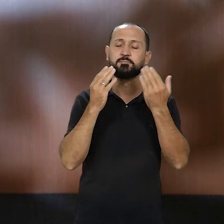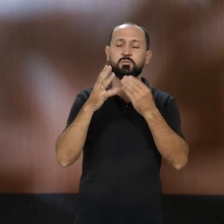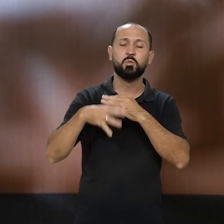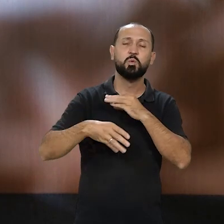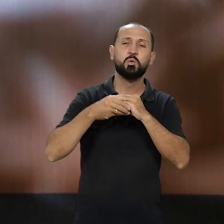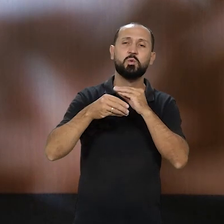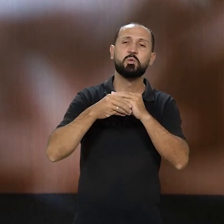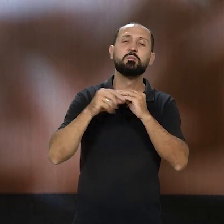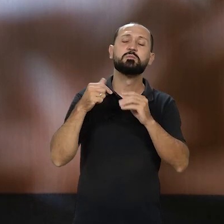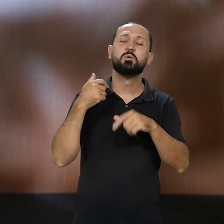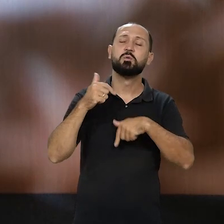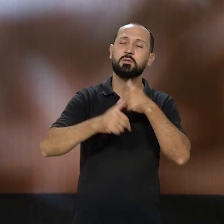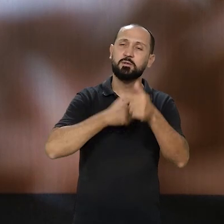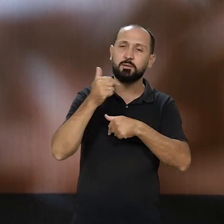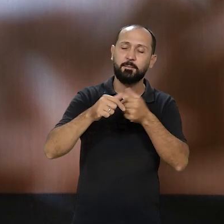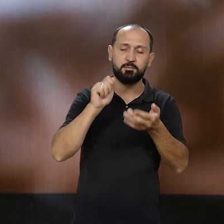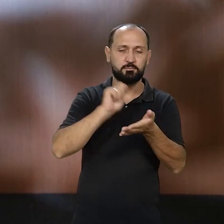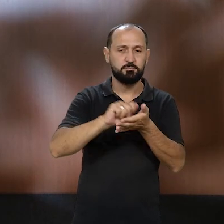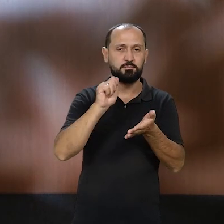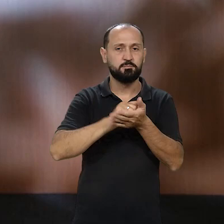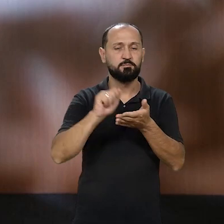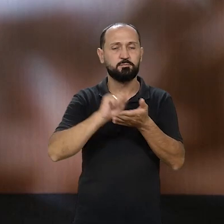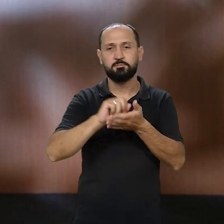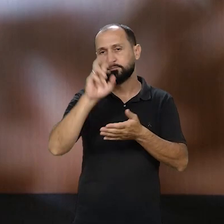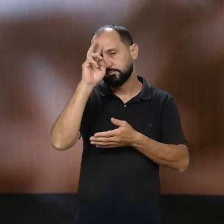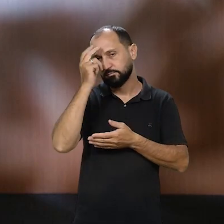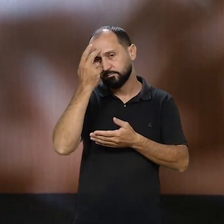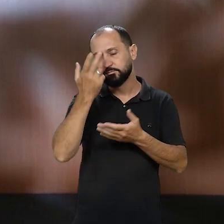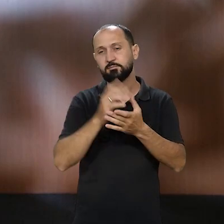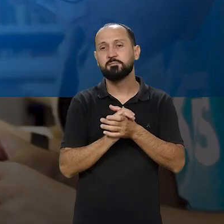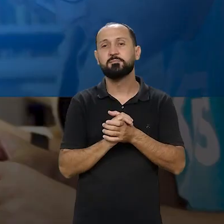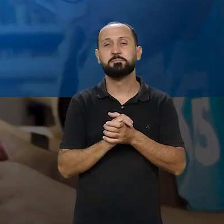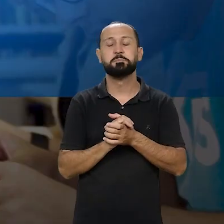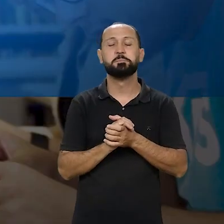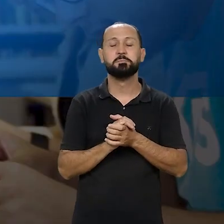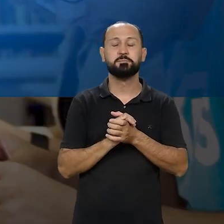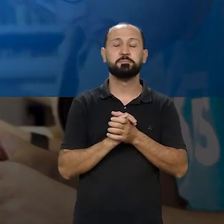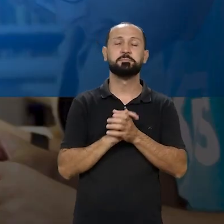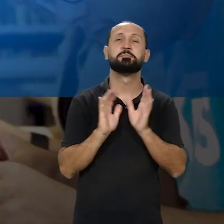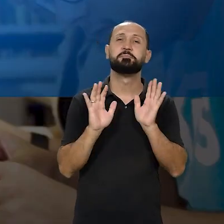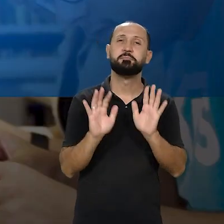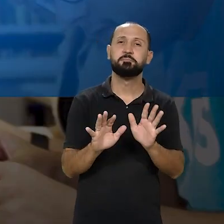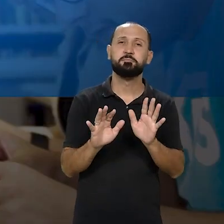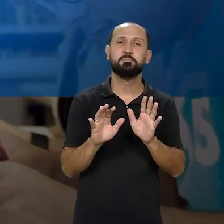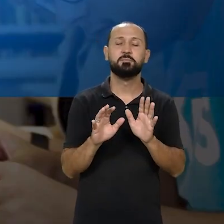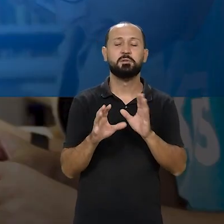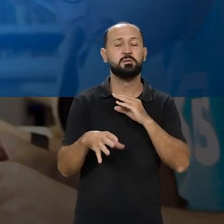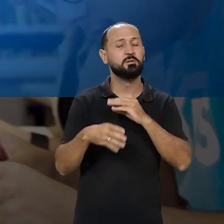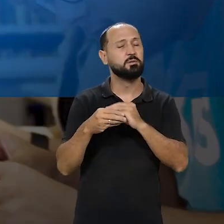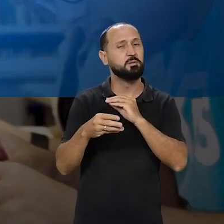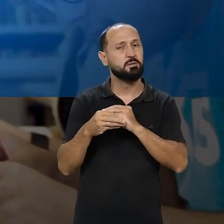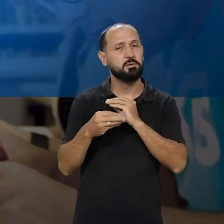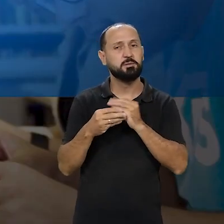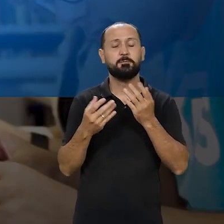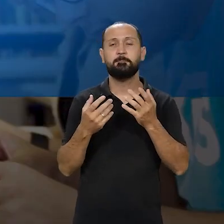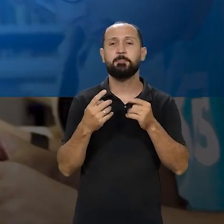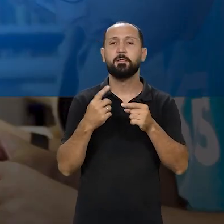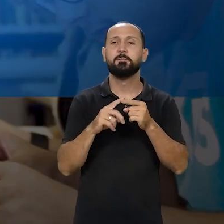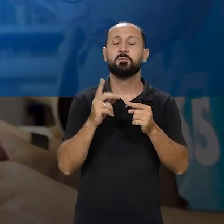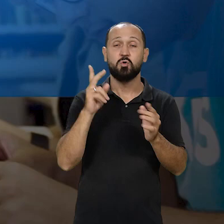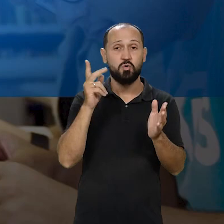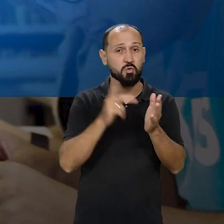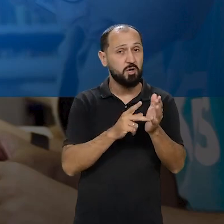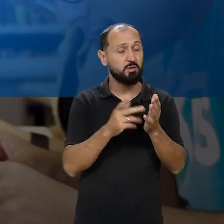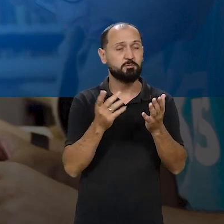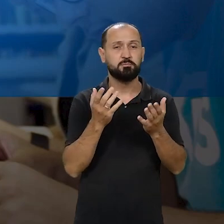soma para a carreira de escritora e vice-versa, Sloane? Olha, João, soma muito, né? Porque na verdade,